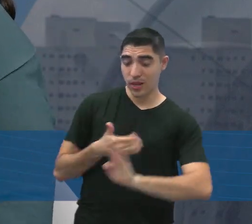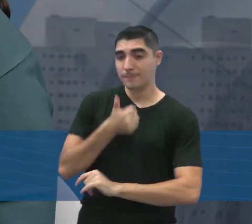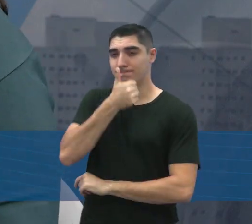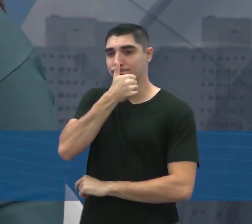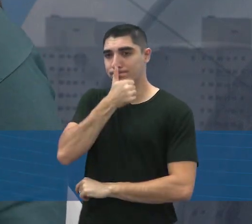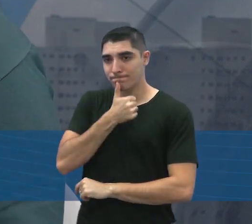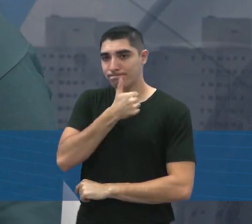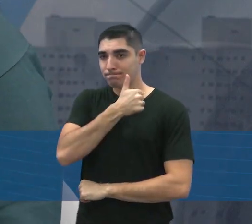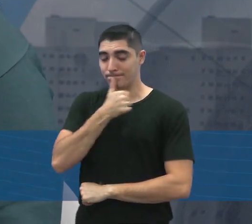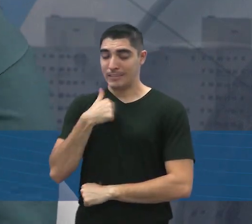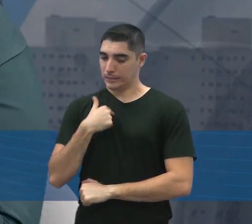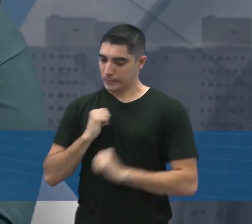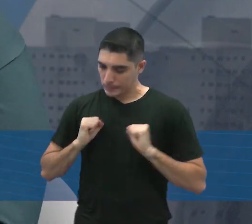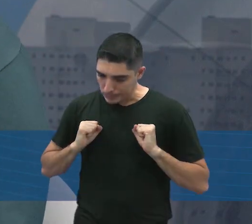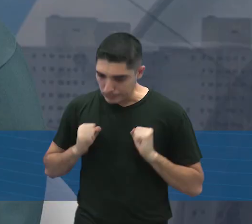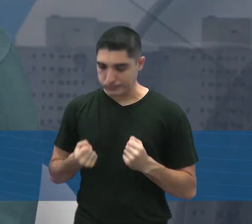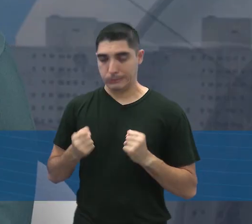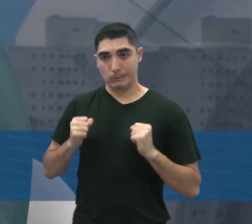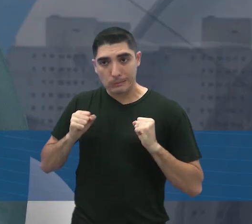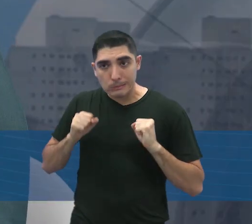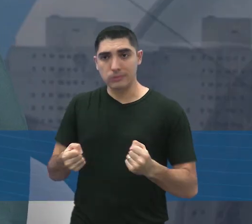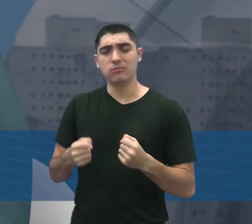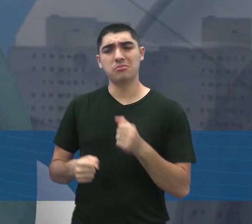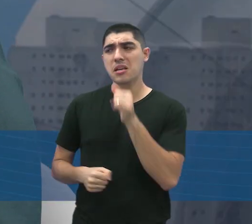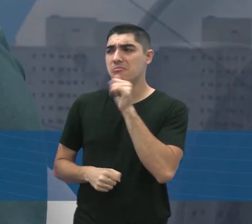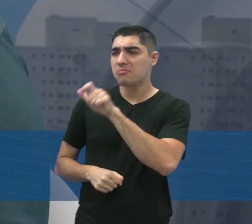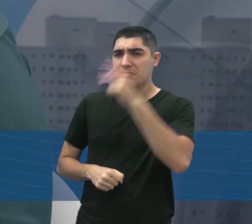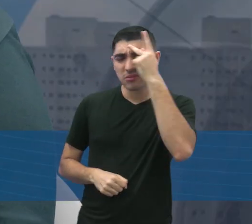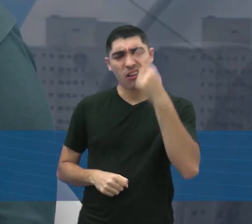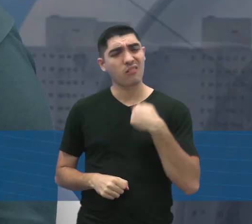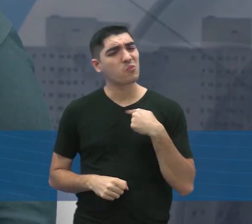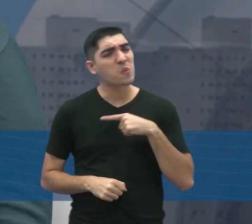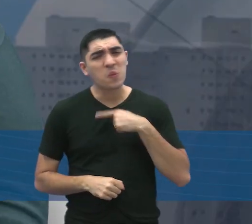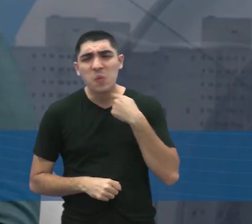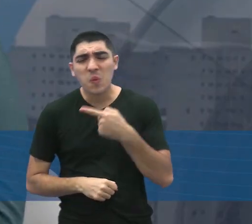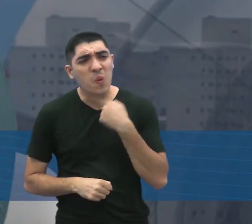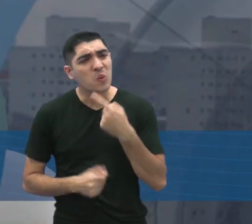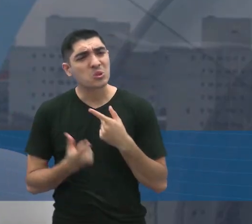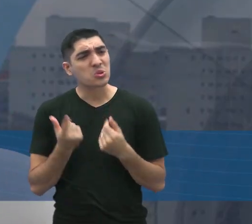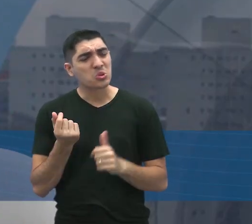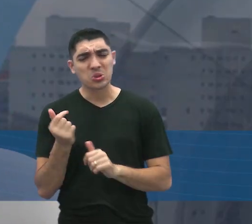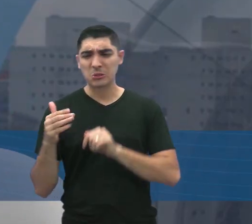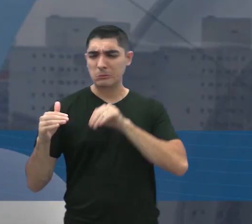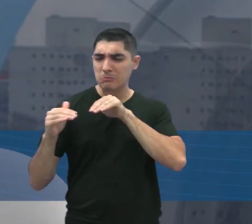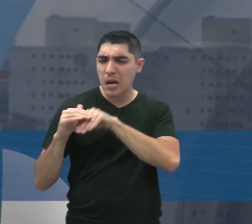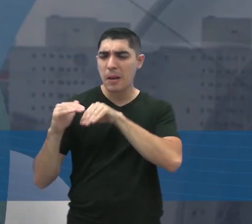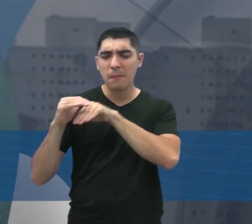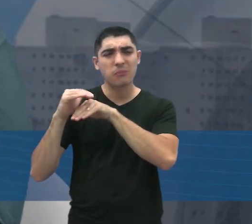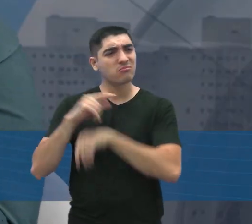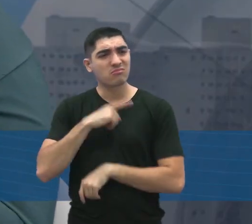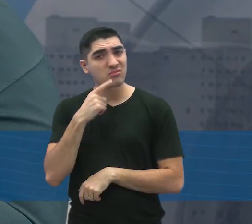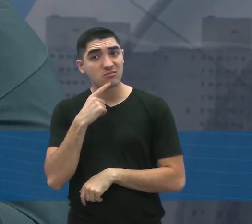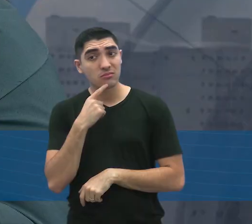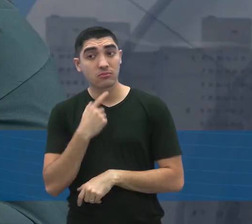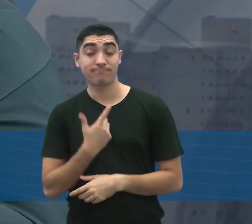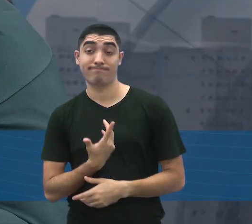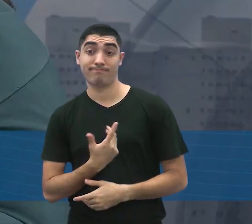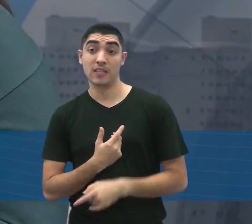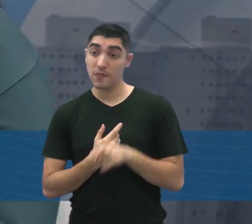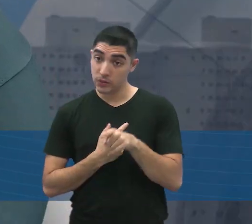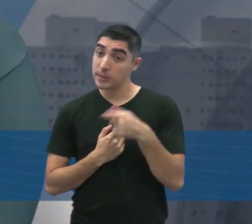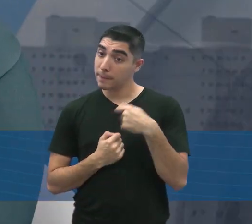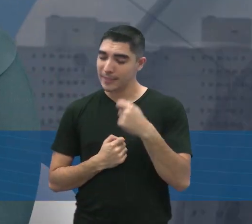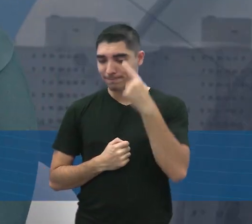contrapartida do esforço próprio. Porque, às vezes, eu também ouço assim, mas eu não consigo nunca chegar na minha reserva de emergência. Então, se eu também não levo isso